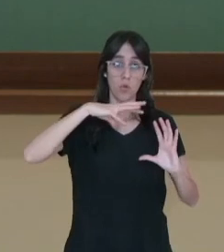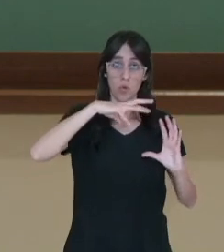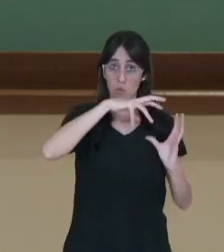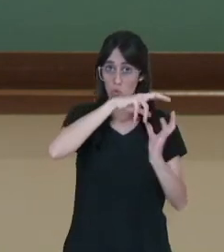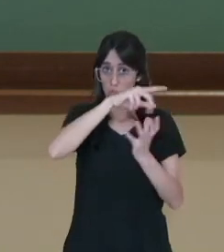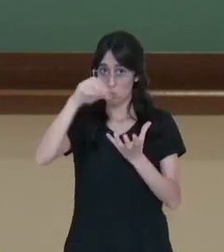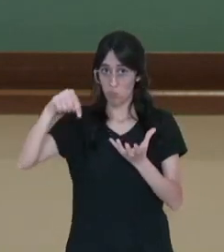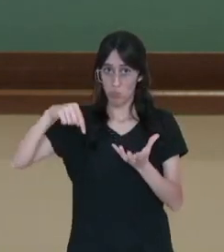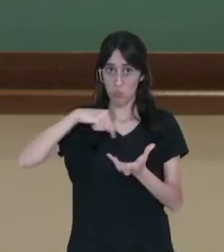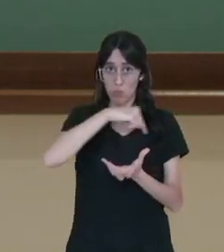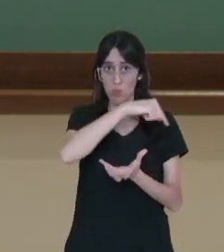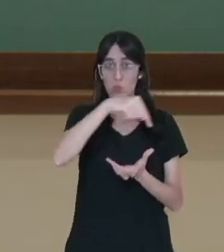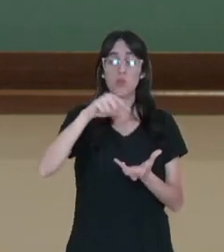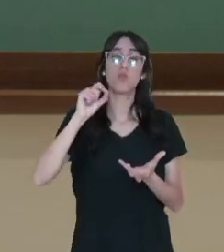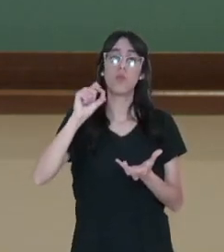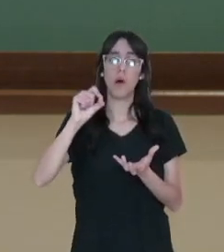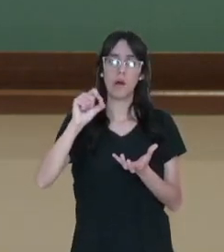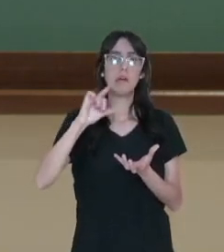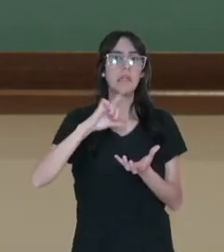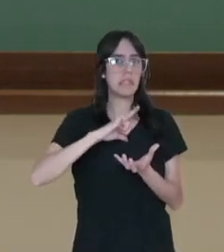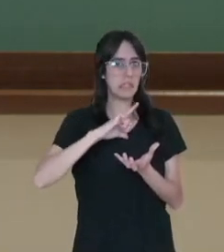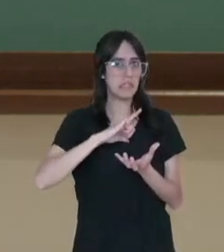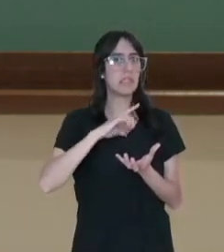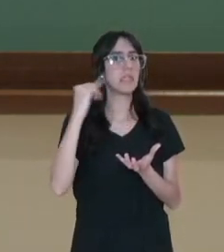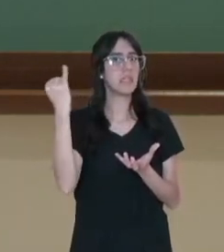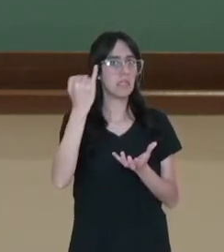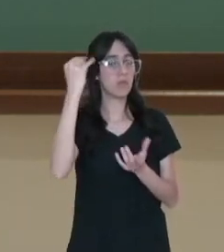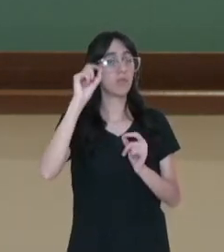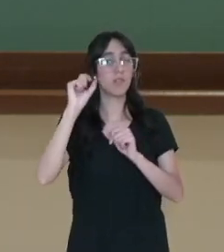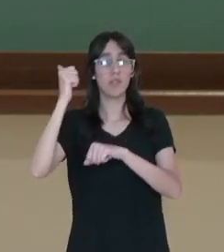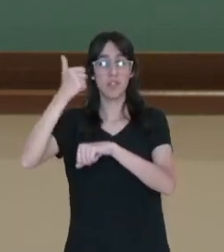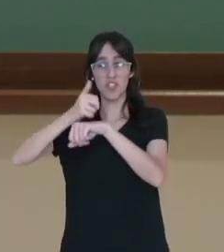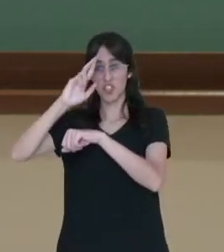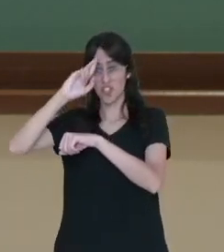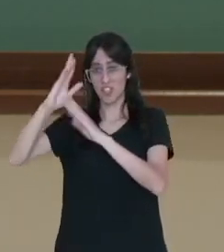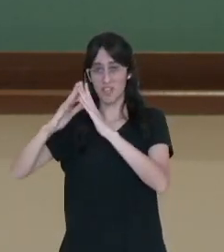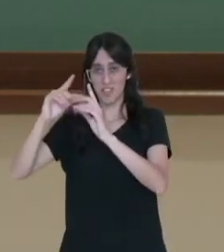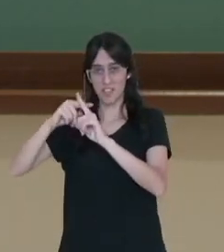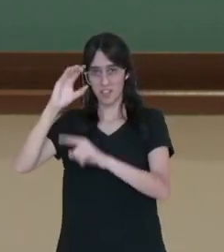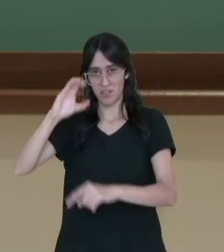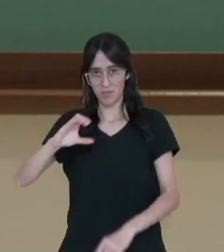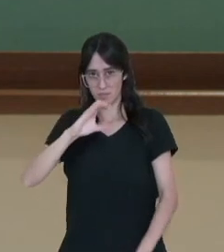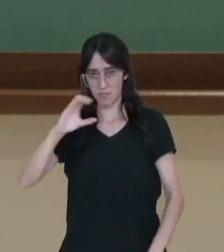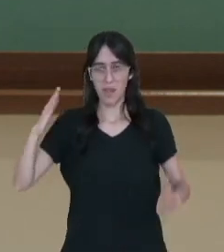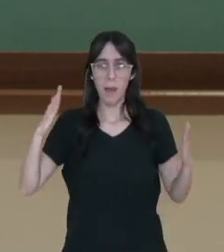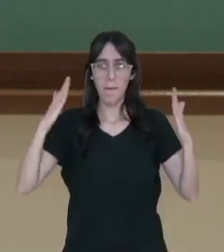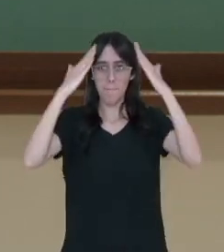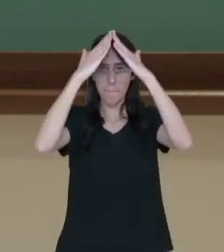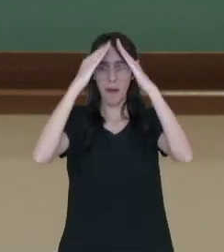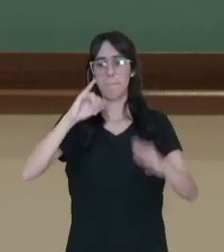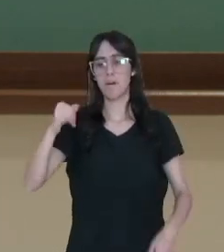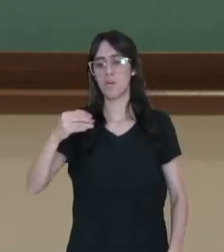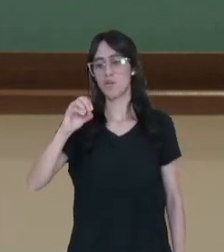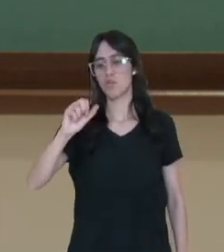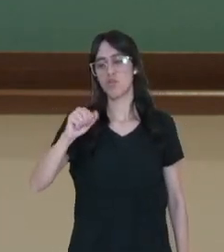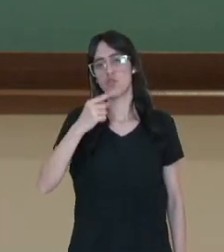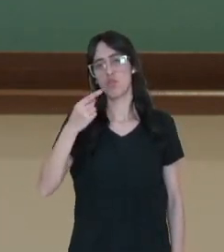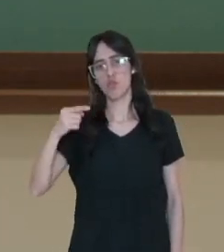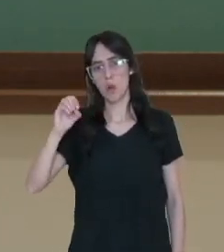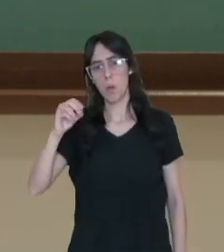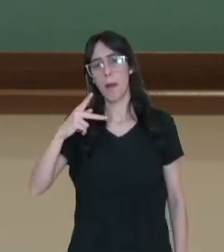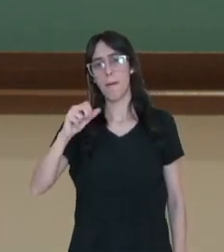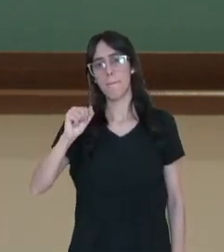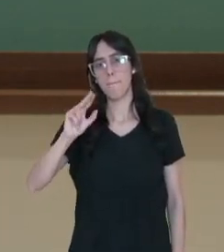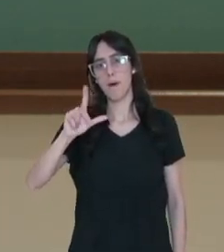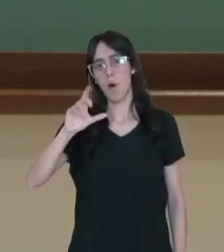olhando também, há uma grande importância do chefe da Igreja Católica à época, do Papa João Paulo II, que era polonês,